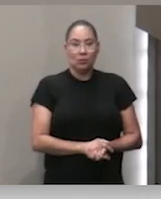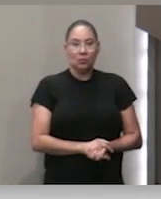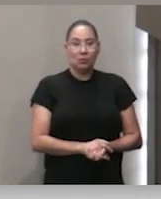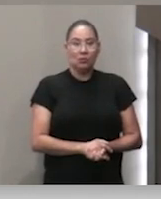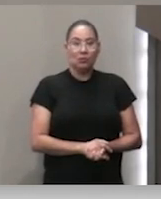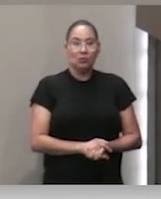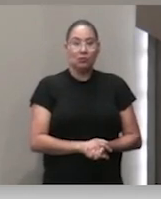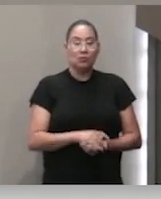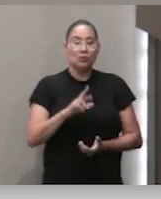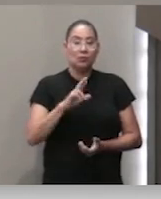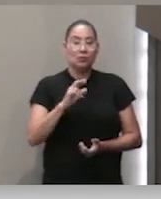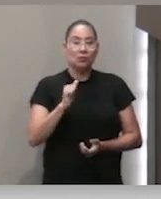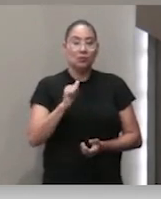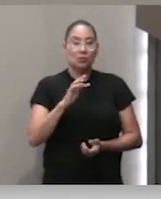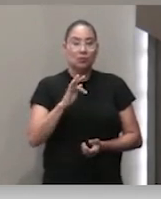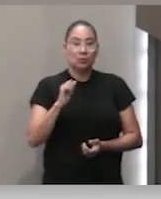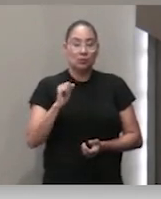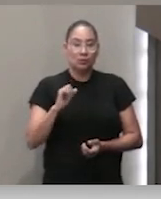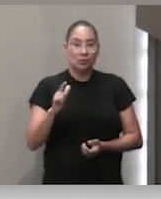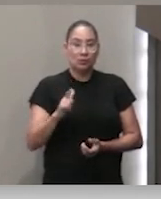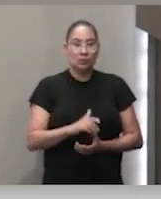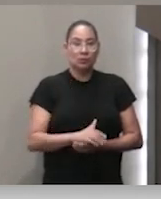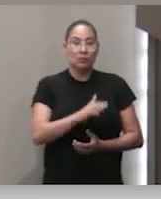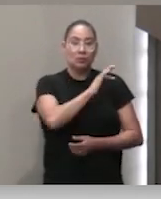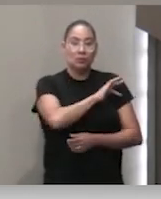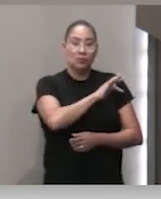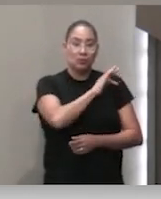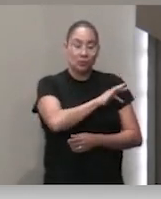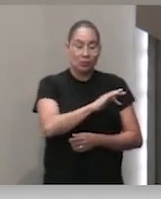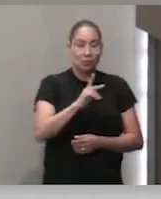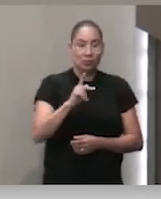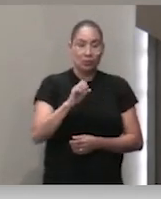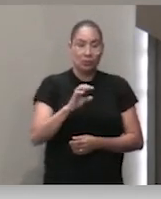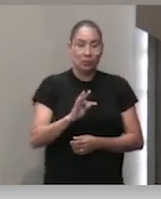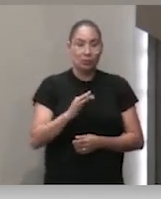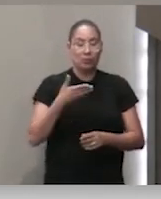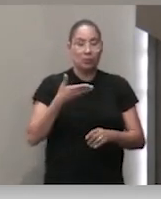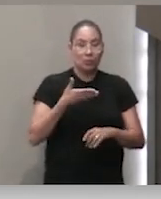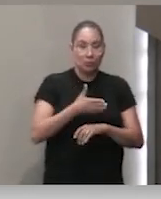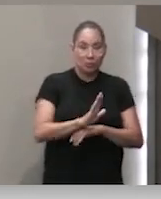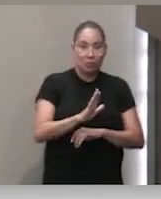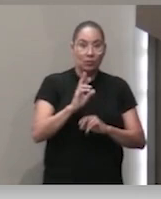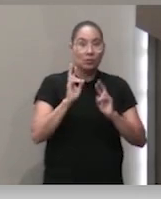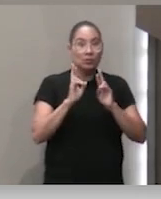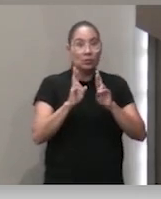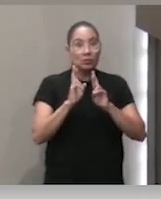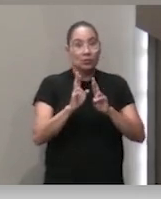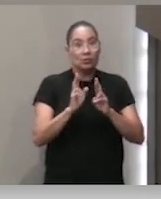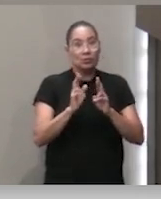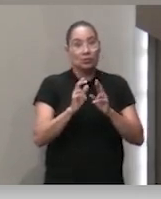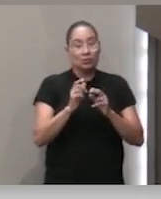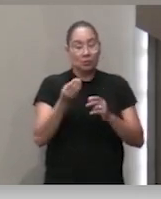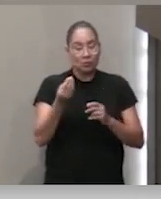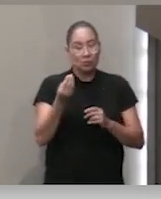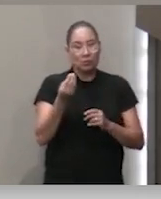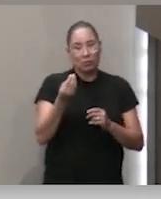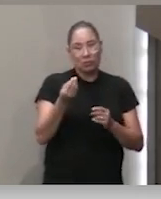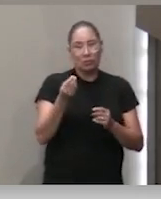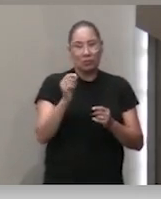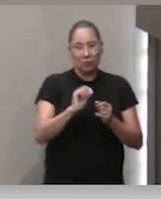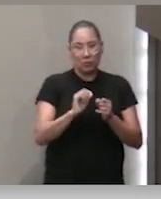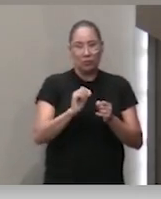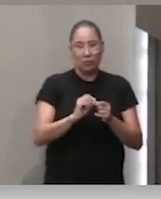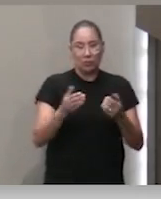Vereador Colucci, justamente a farmácia PET, ela foi aprovada, né? Esperamos que implementem logo,